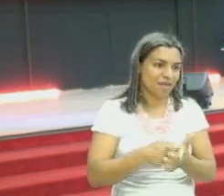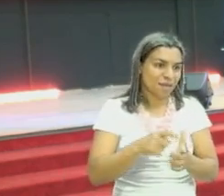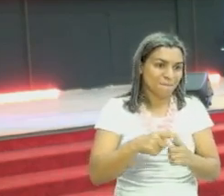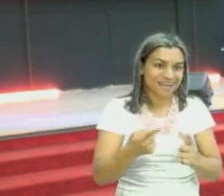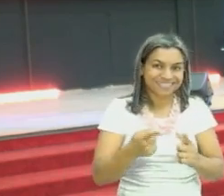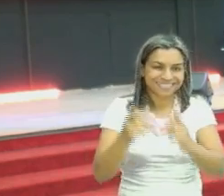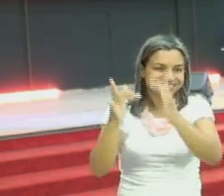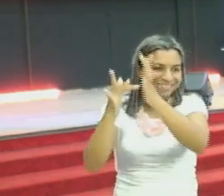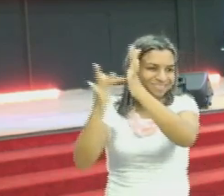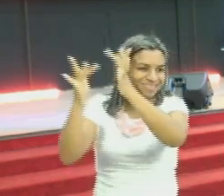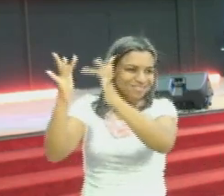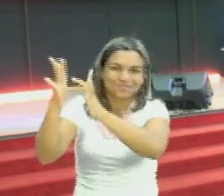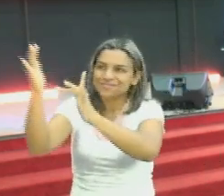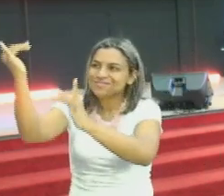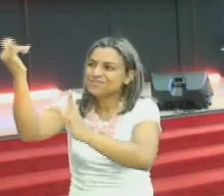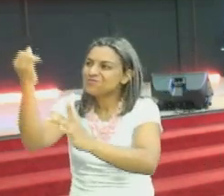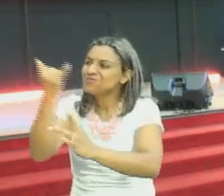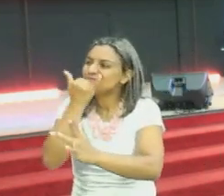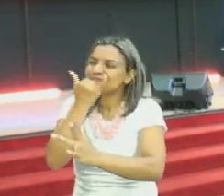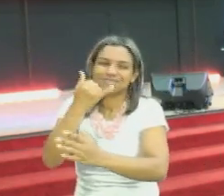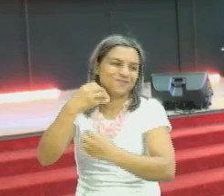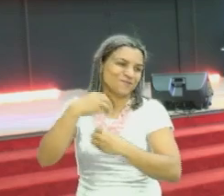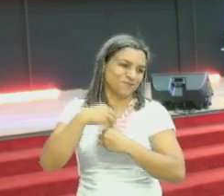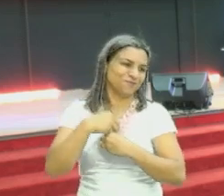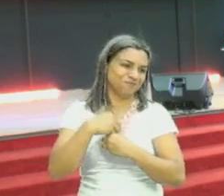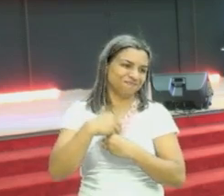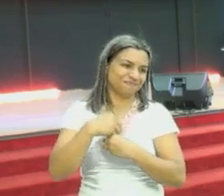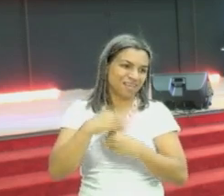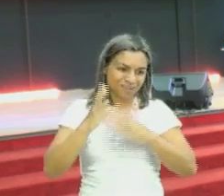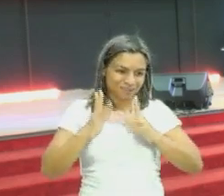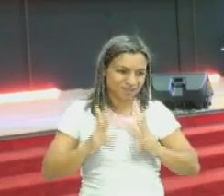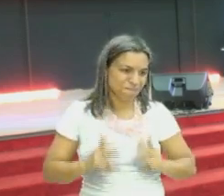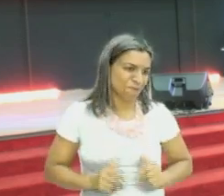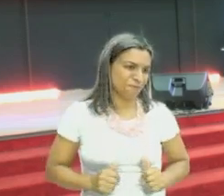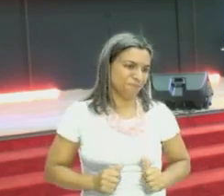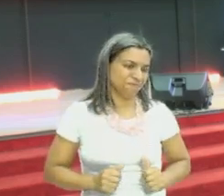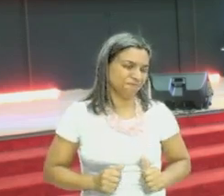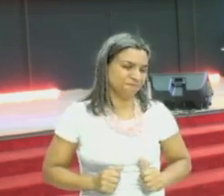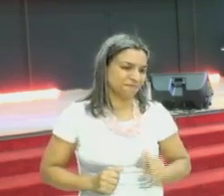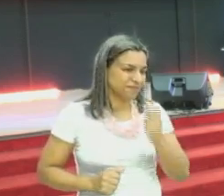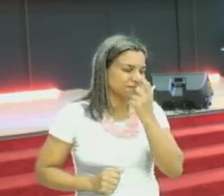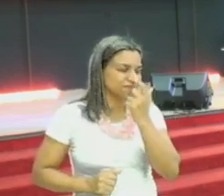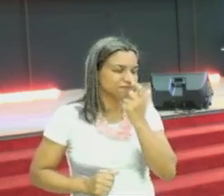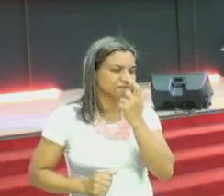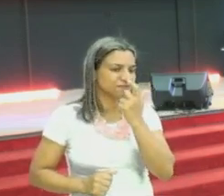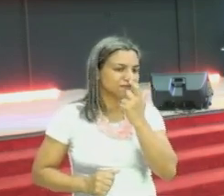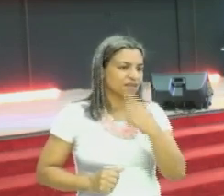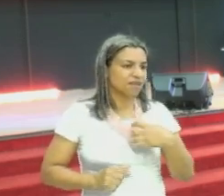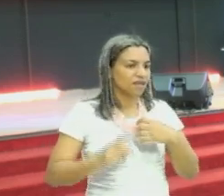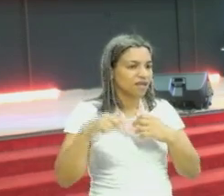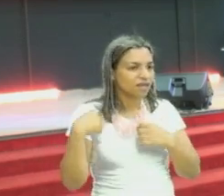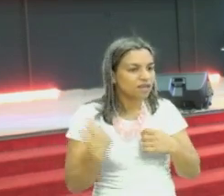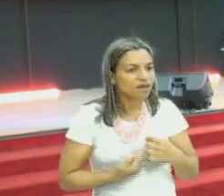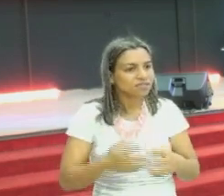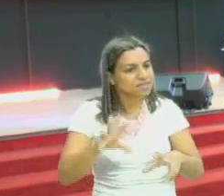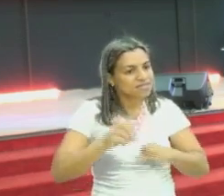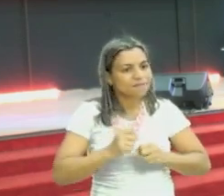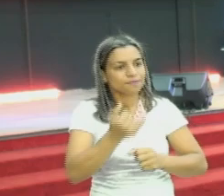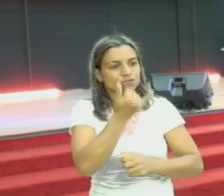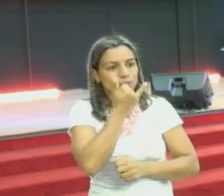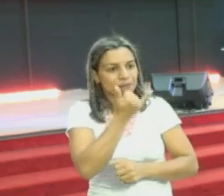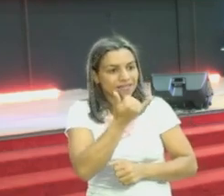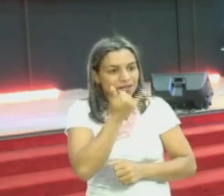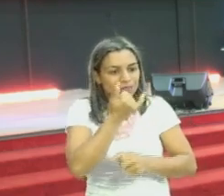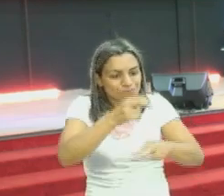somos perdoados por Deus em Cristo Jesus. E porque fomos perdoados,